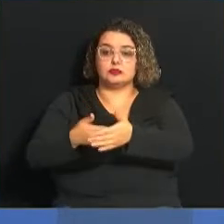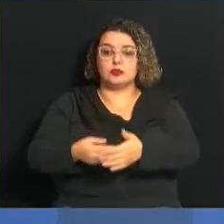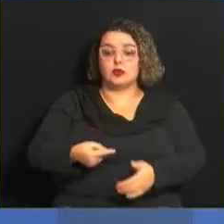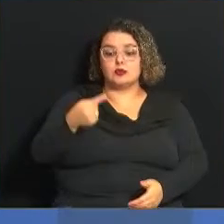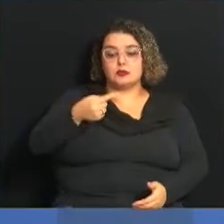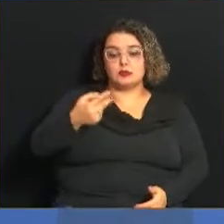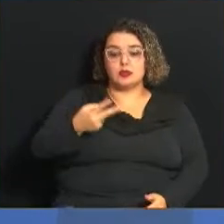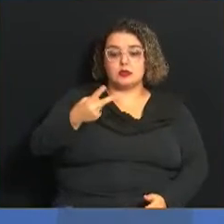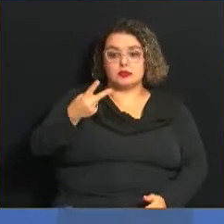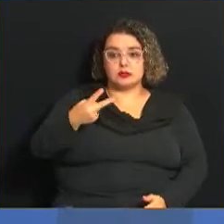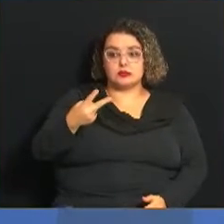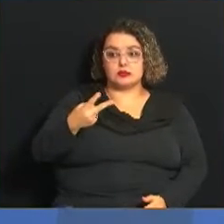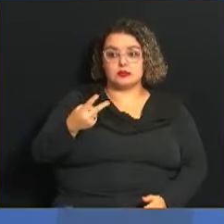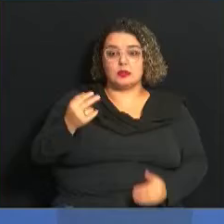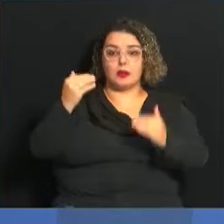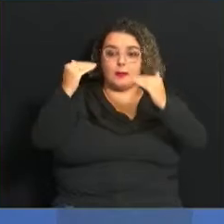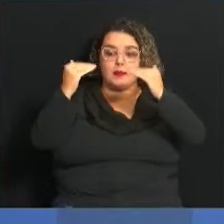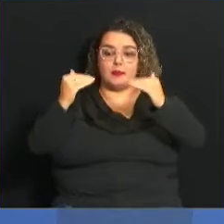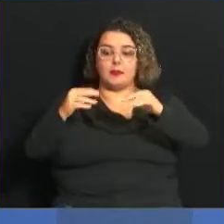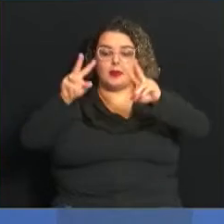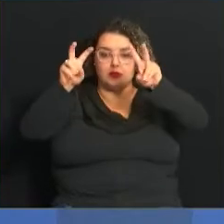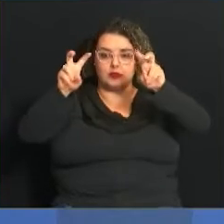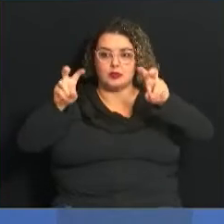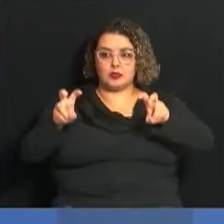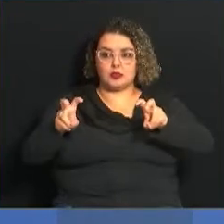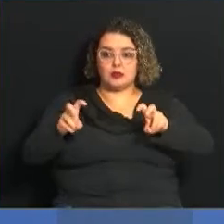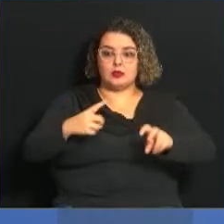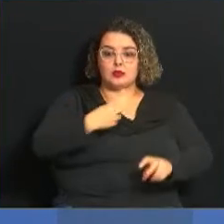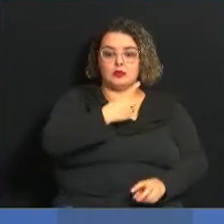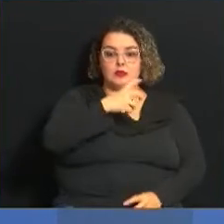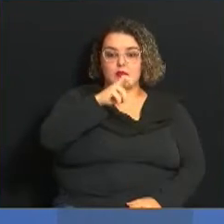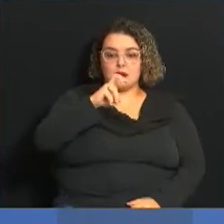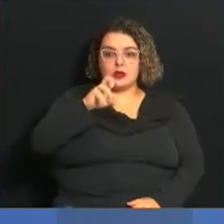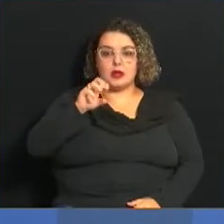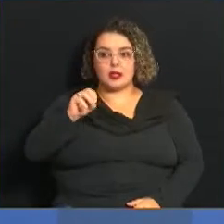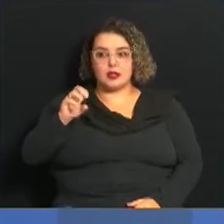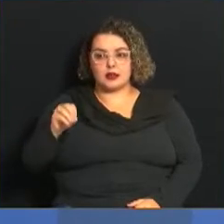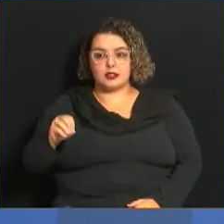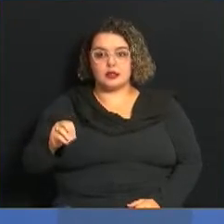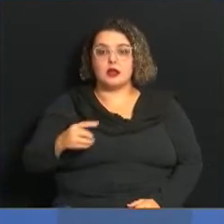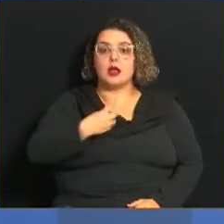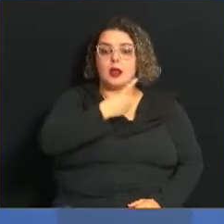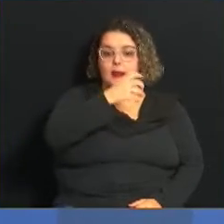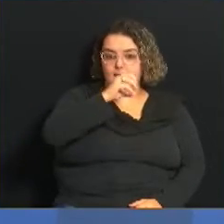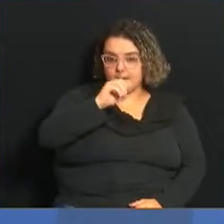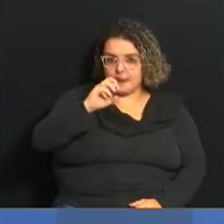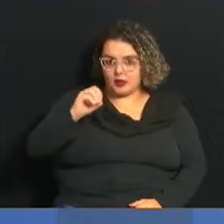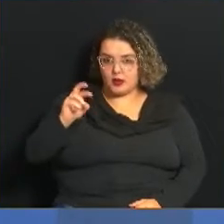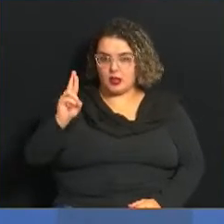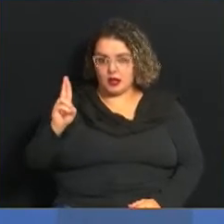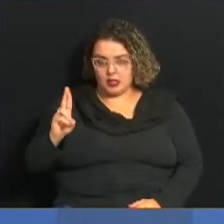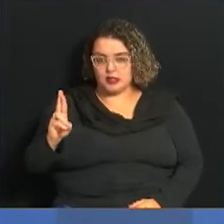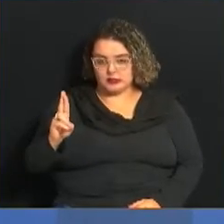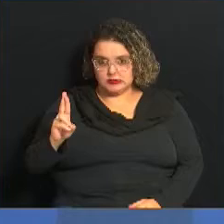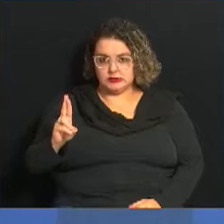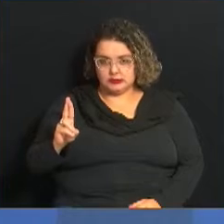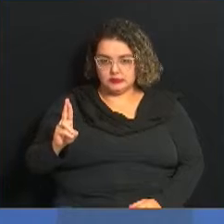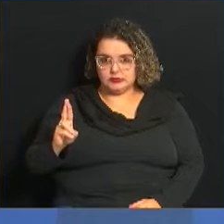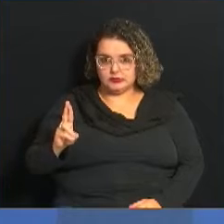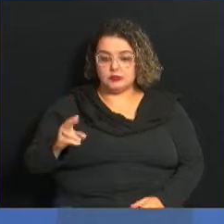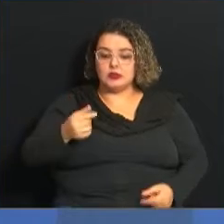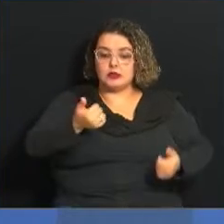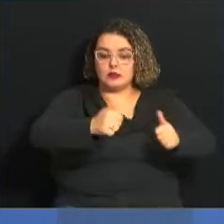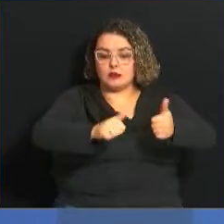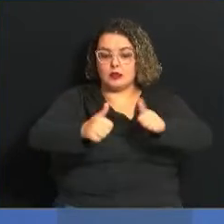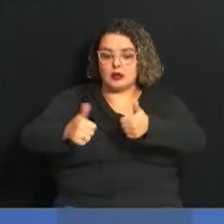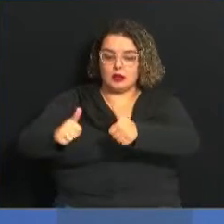cada subtema vão ganhar R$ 1.500 e R$ 1.000 como premiação. Vai ter uma comissão julgadora que